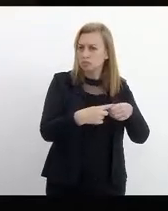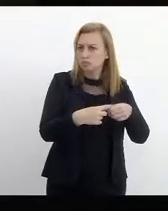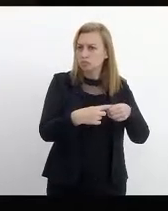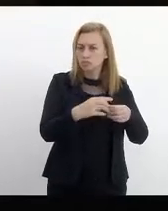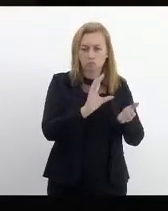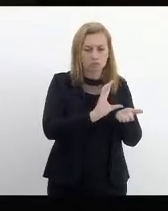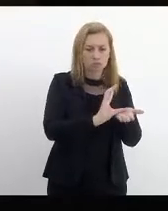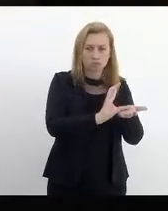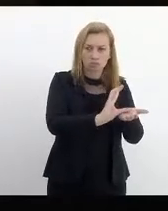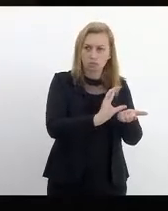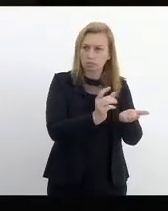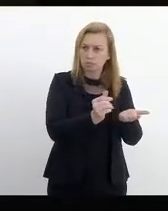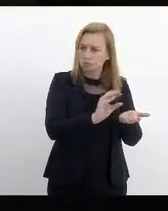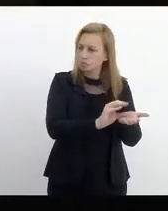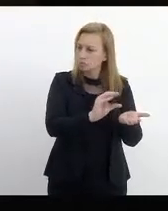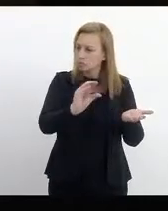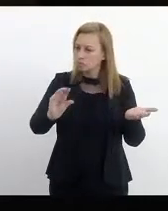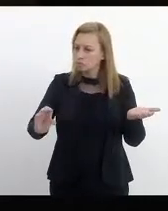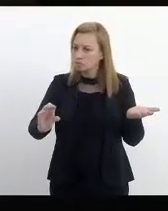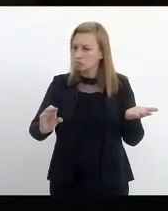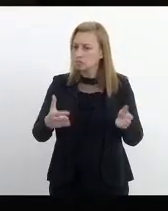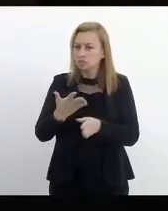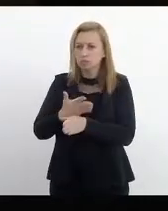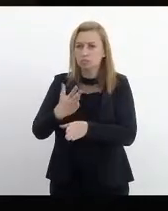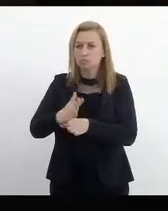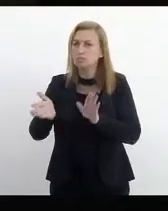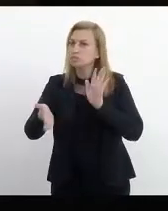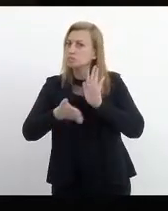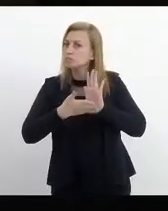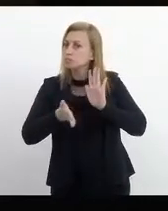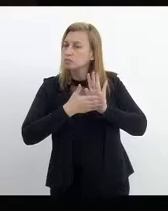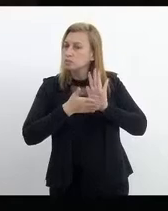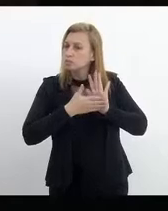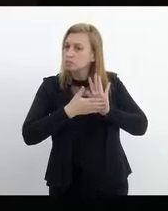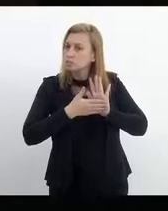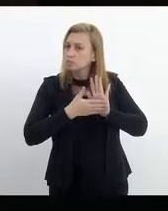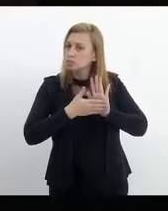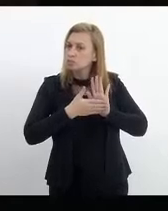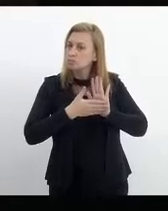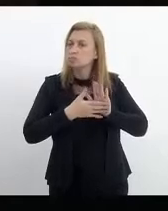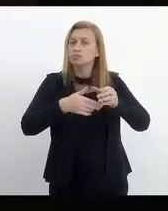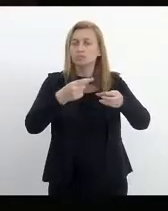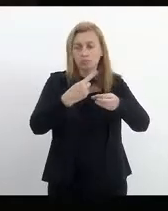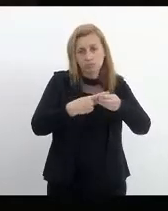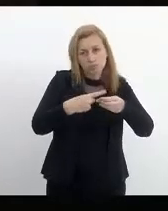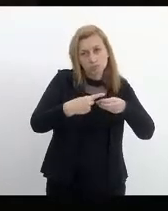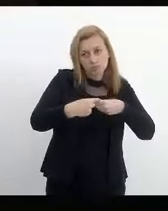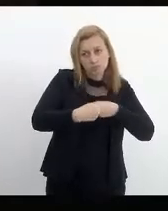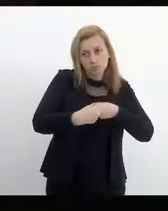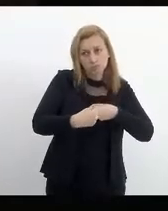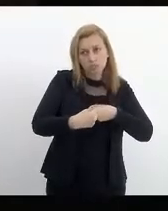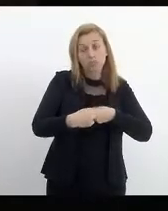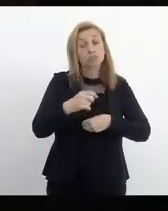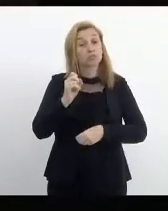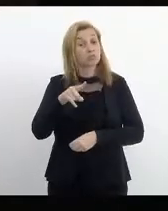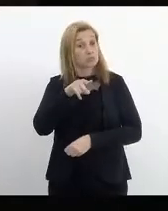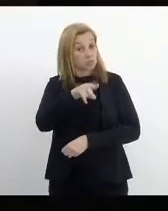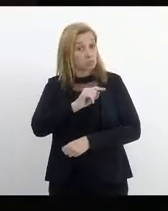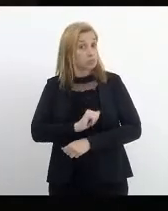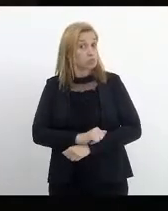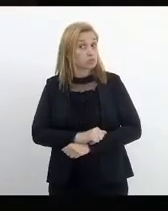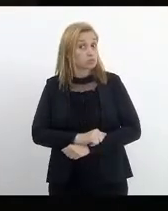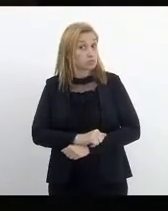recursos para colocar em prática a proposta para o município de isso daí